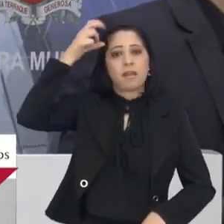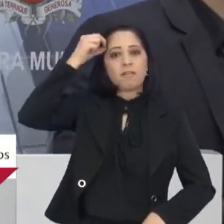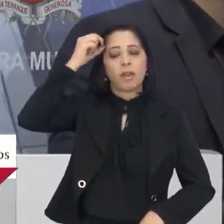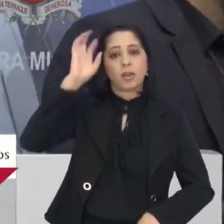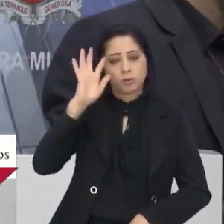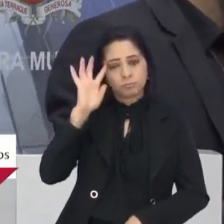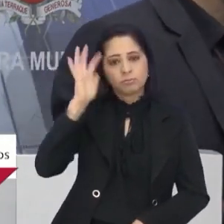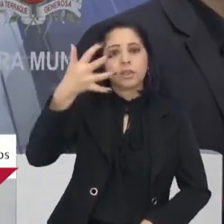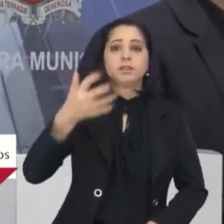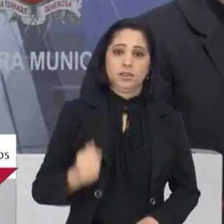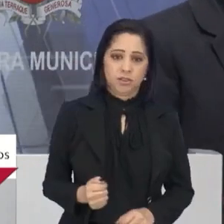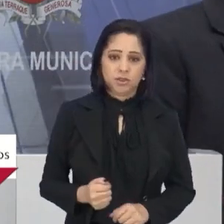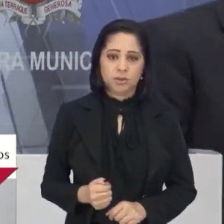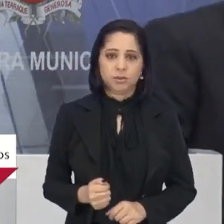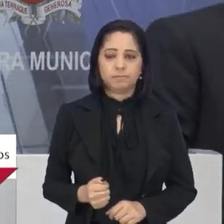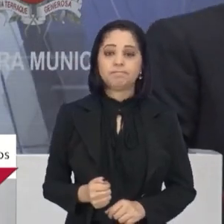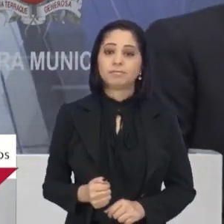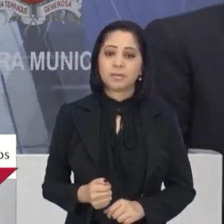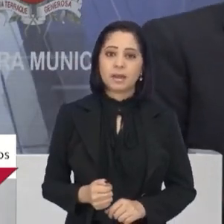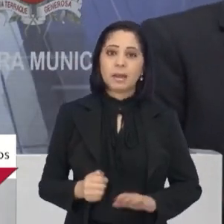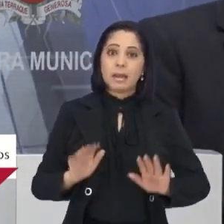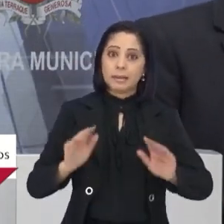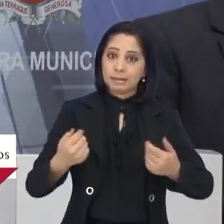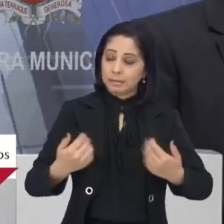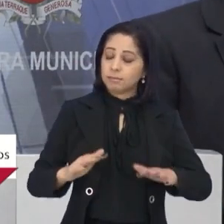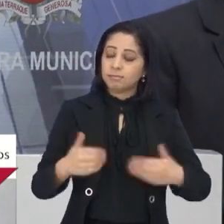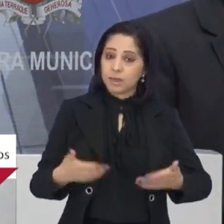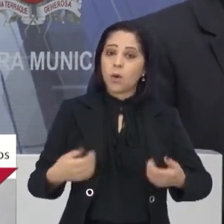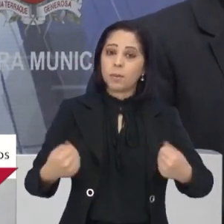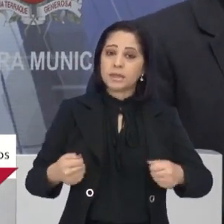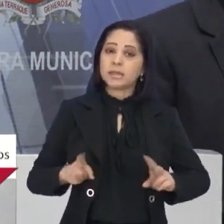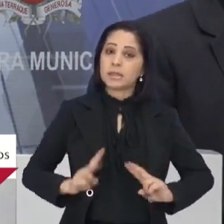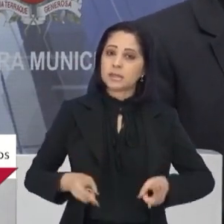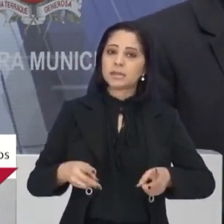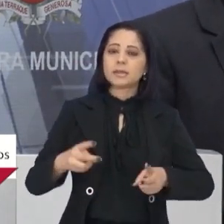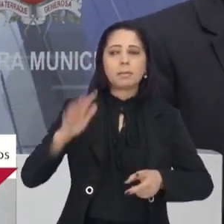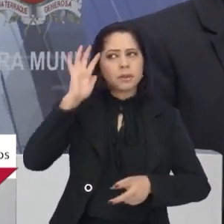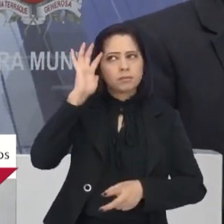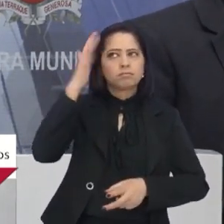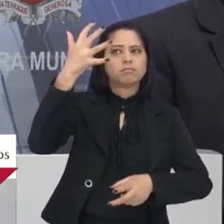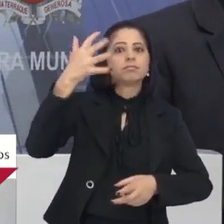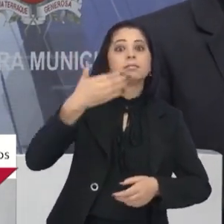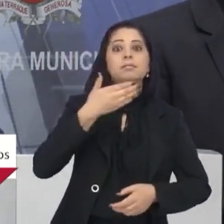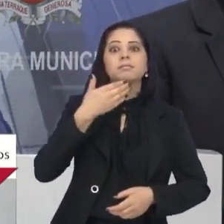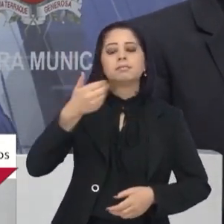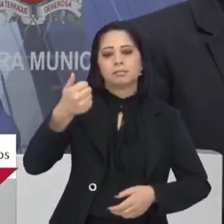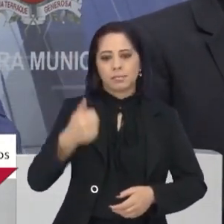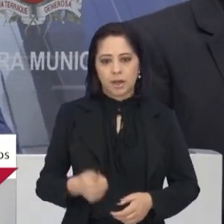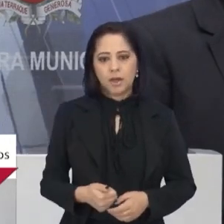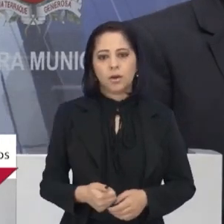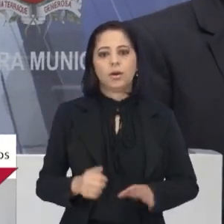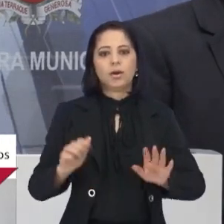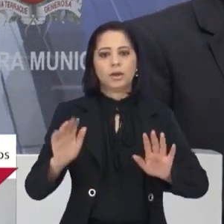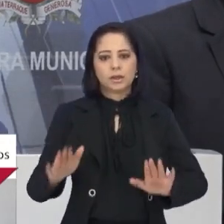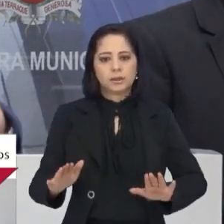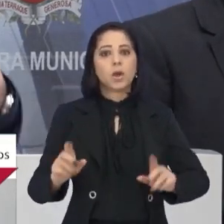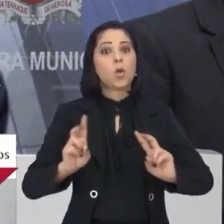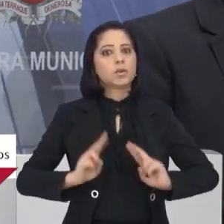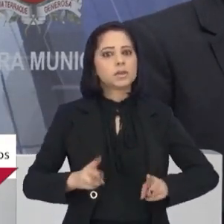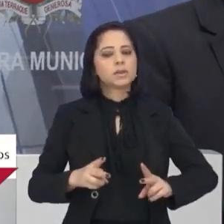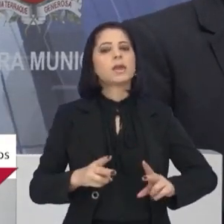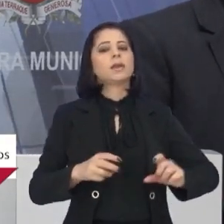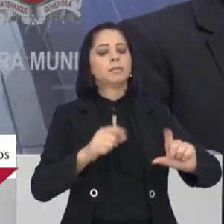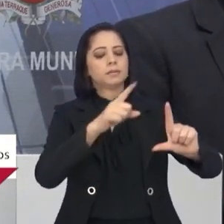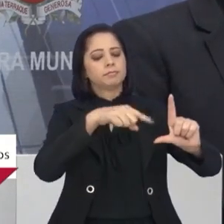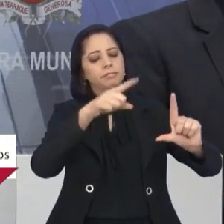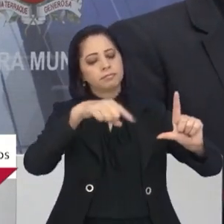tenho dúvida e as decisões são sempre tomadas para melhorar mas às vezes a gente precisa fazer algumas correções então esses dados esses indicadores isso